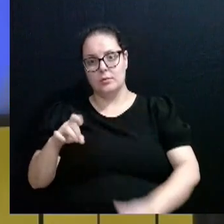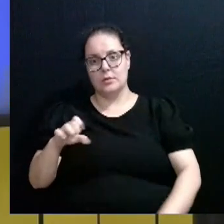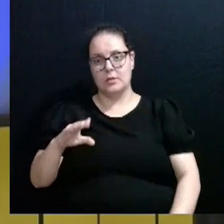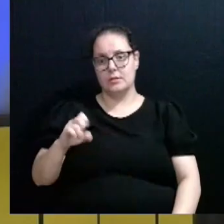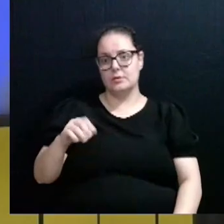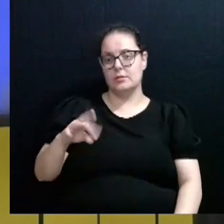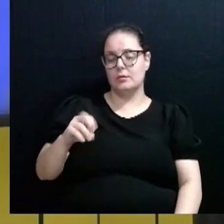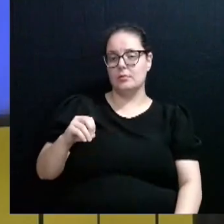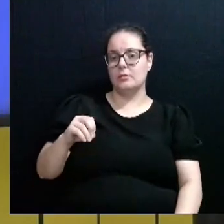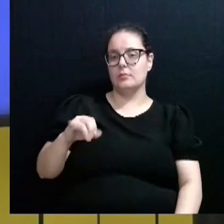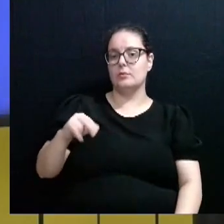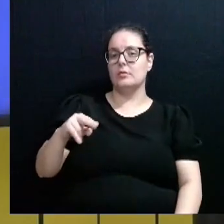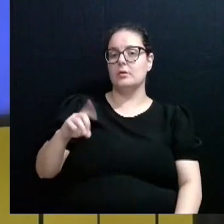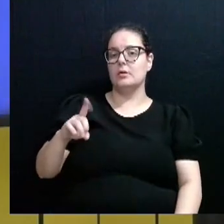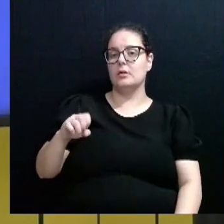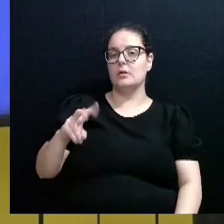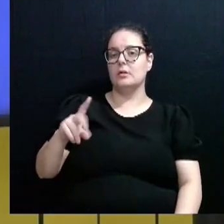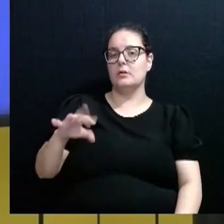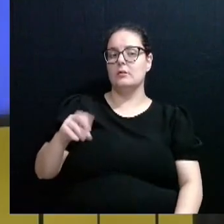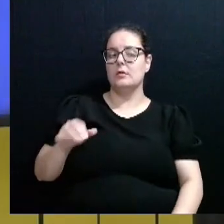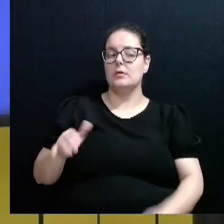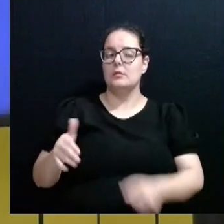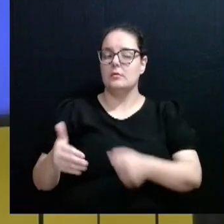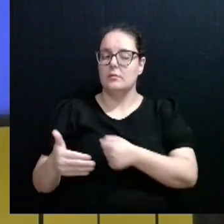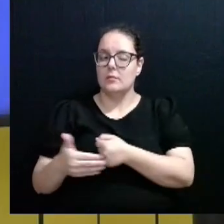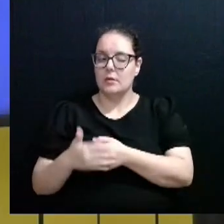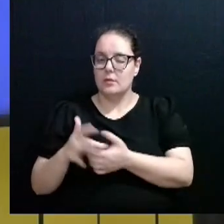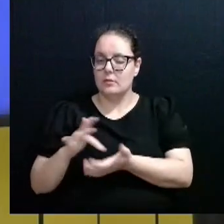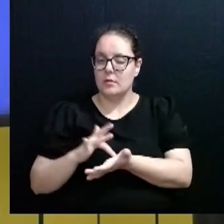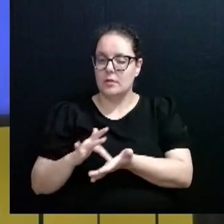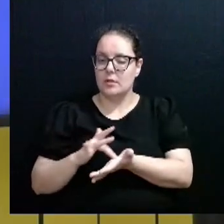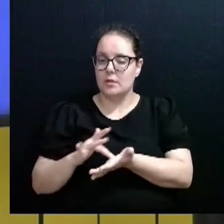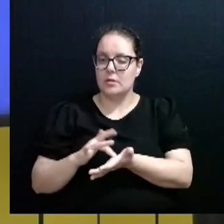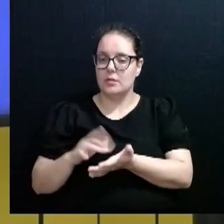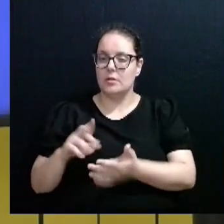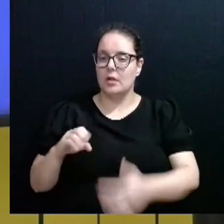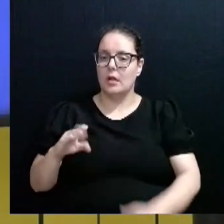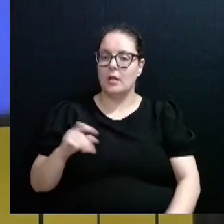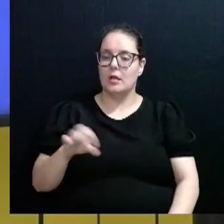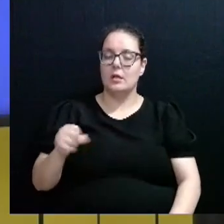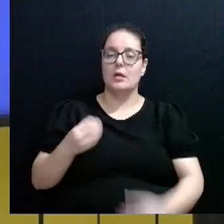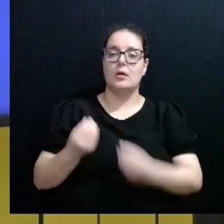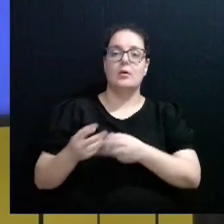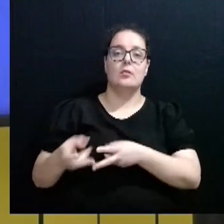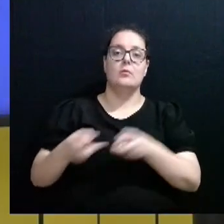de recesso. Como que a gente consegue identificar isso?